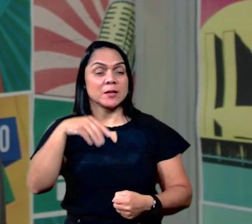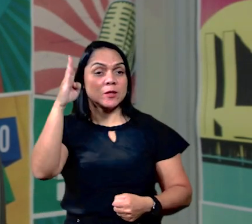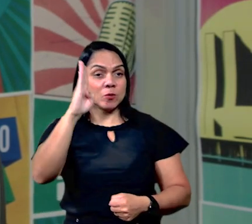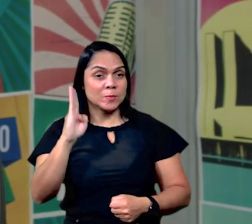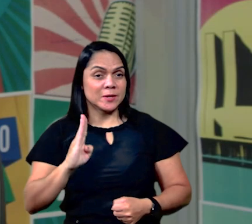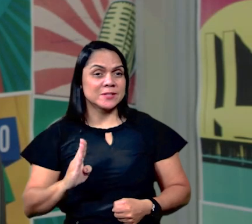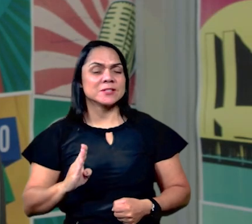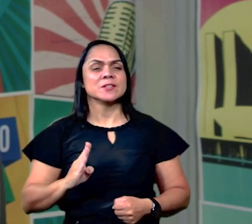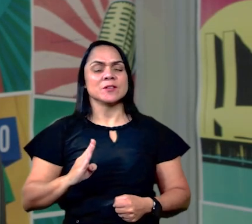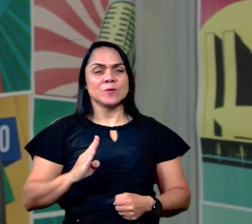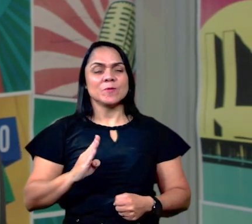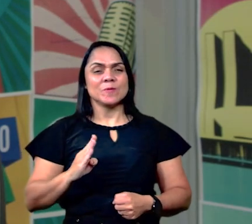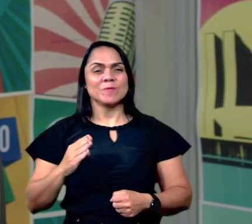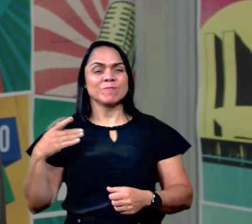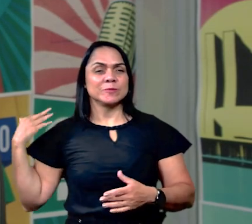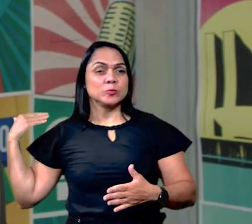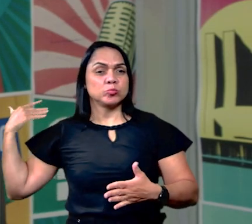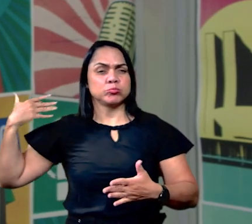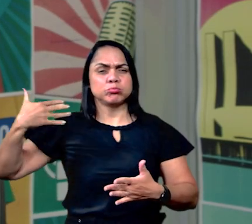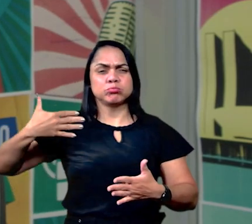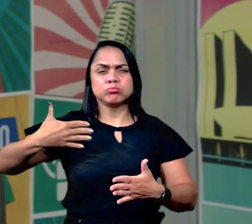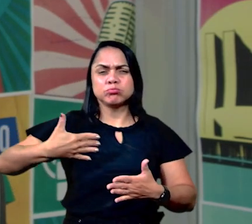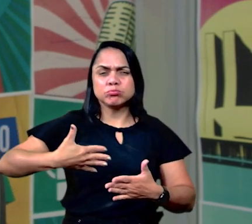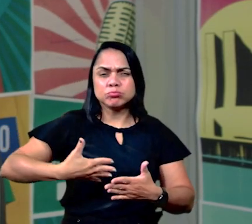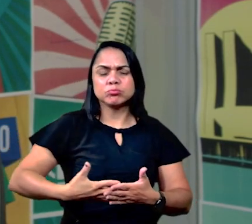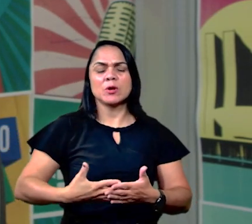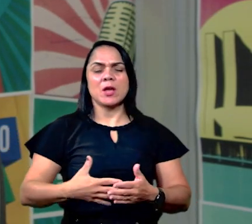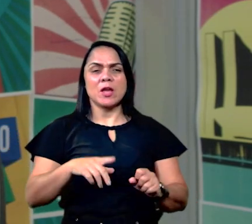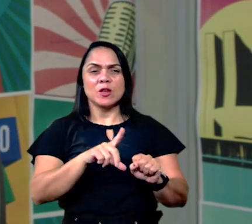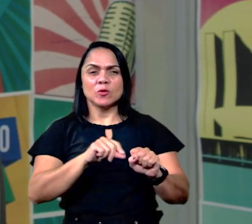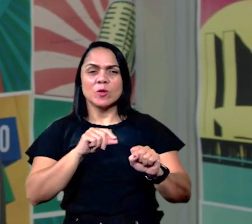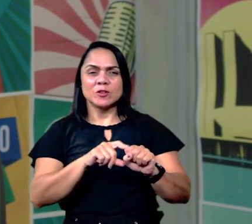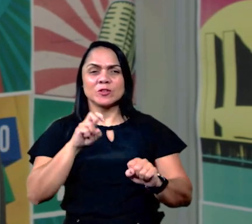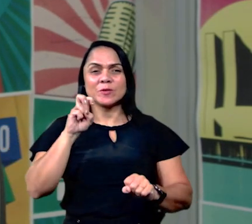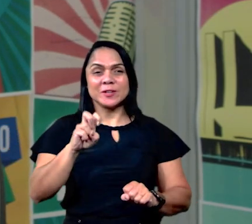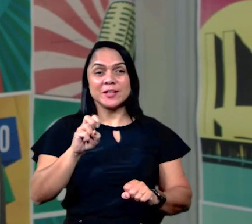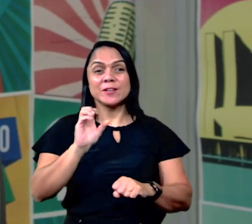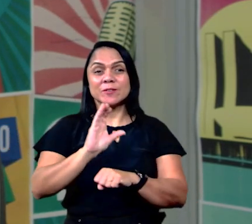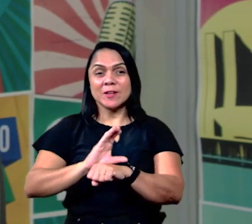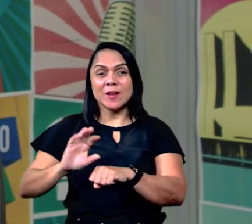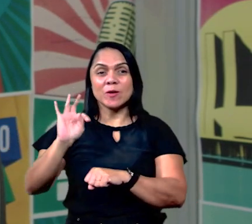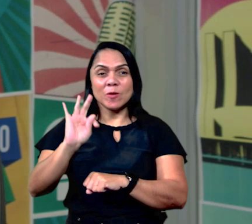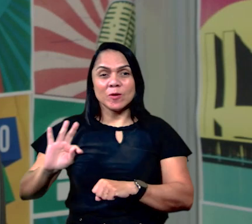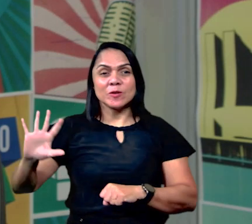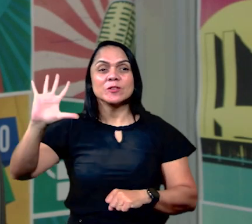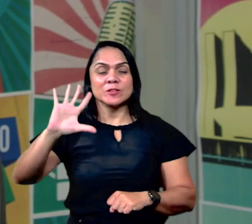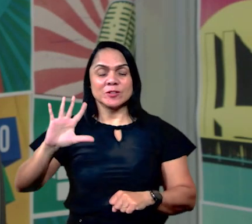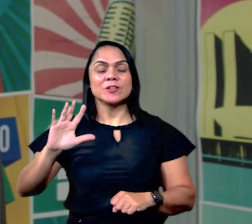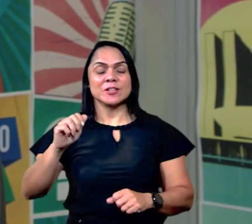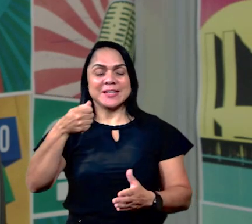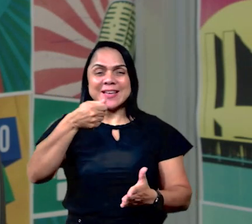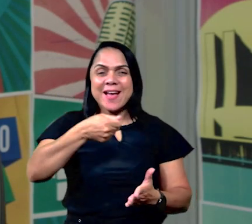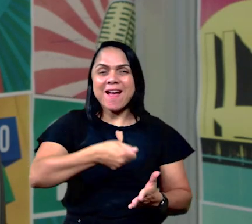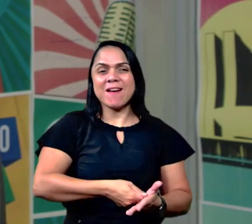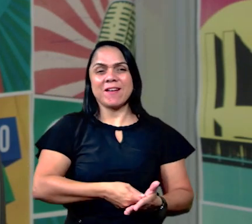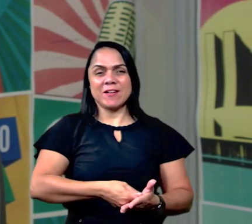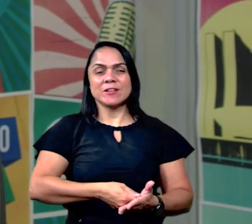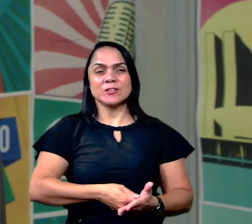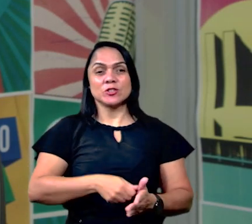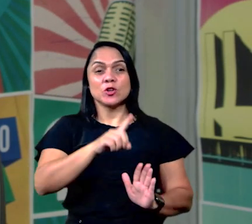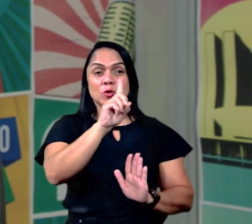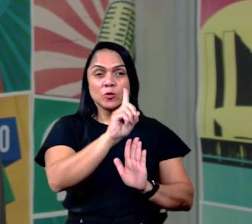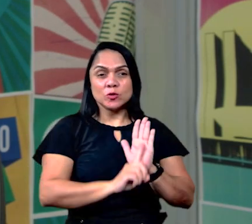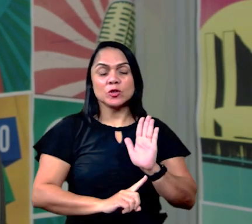vem fortemente alicerçada no nosso artigo 5º da Constituição, que garante o direito de culto, crença e de liberdade